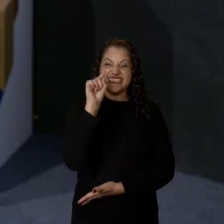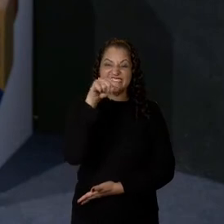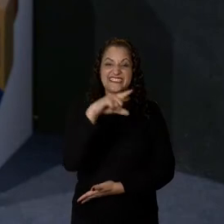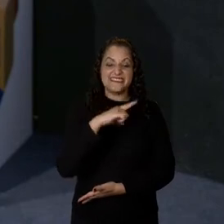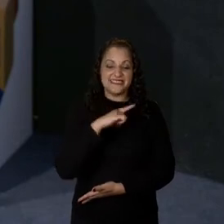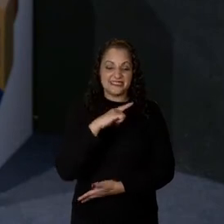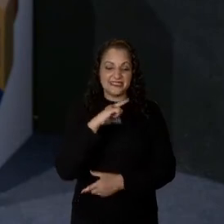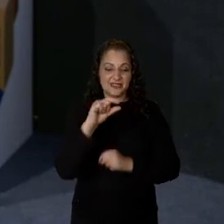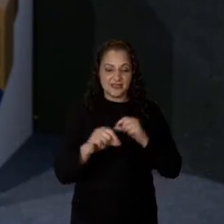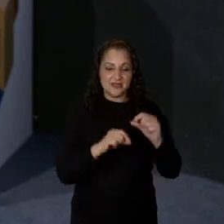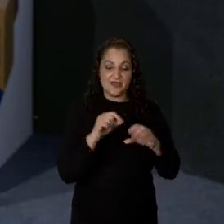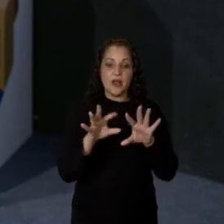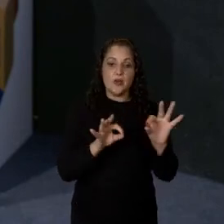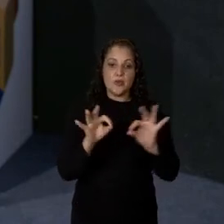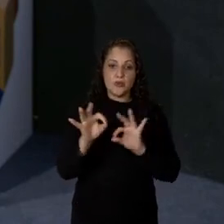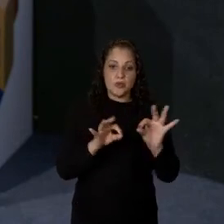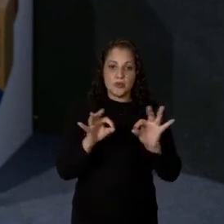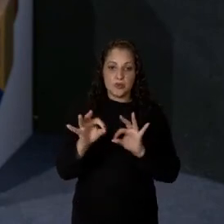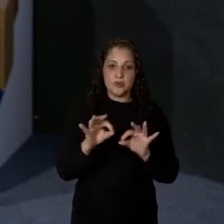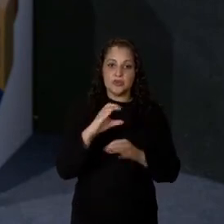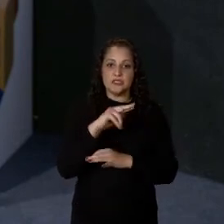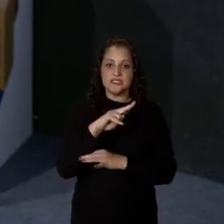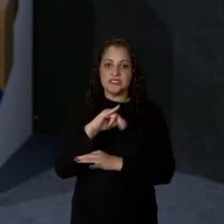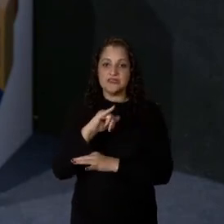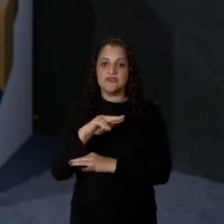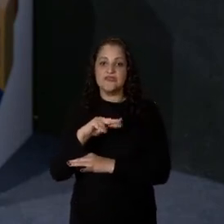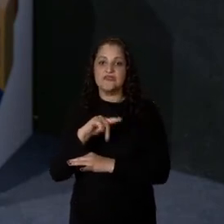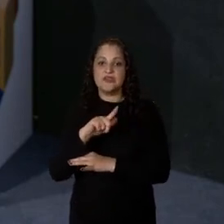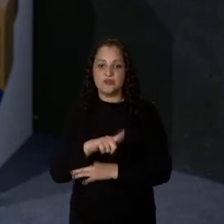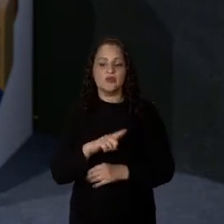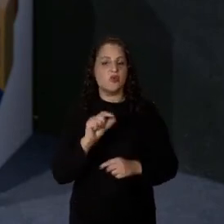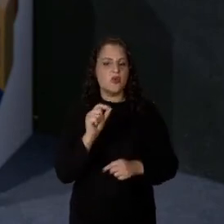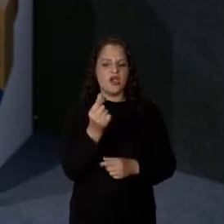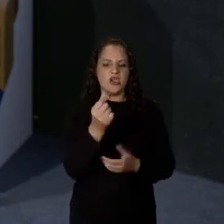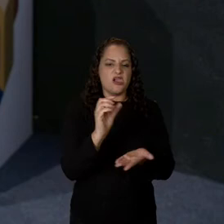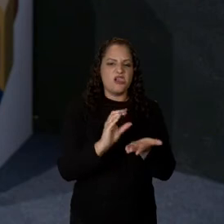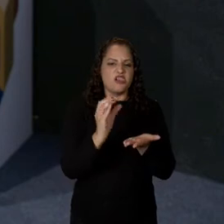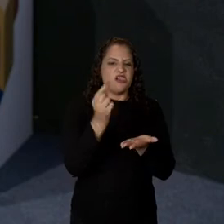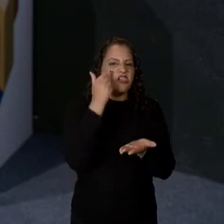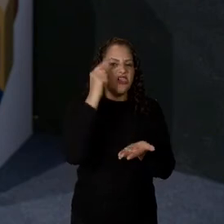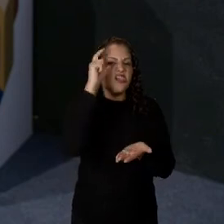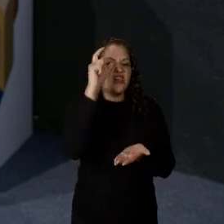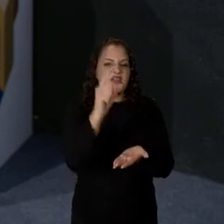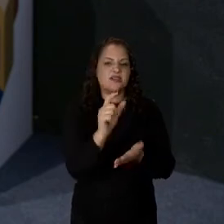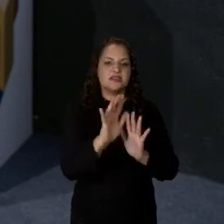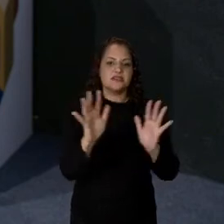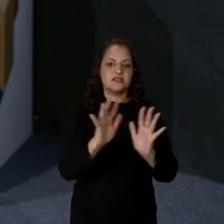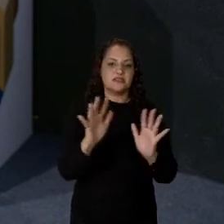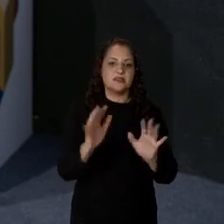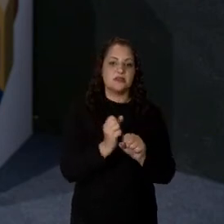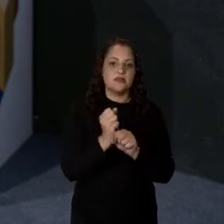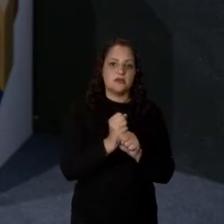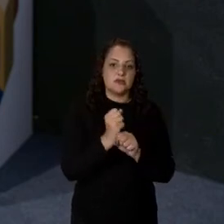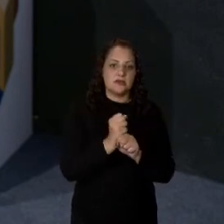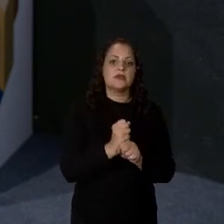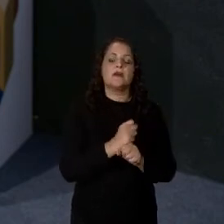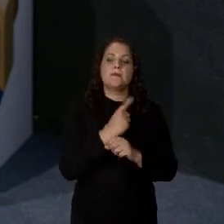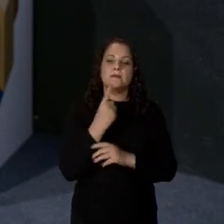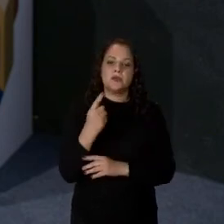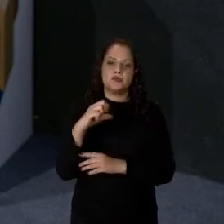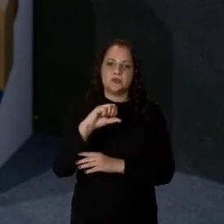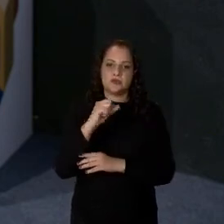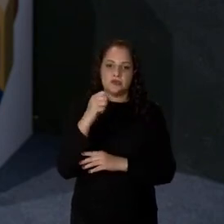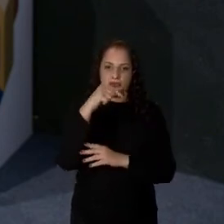SEMPEC, Organização da Sociedade Civil, sem fins lucrativos, que desde 1900 e... 87, atua para